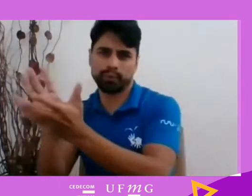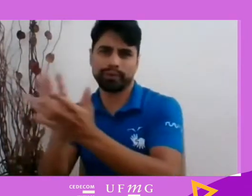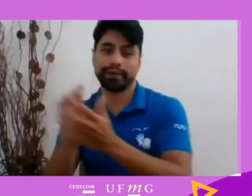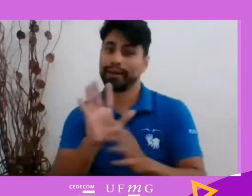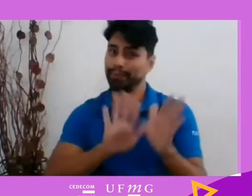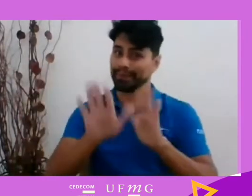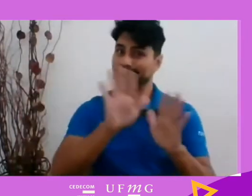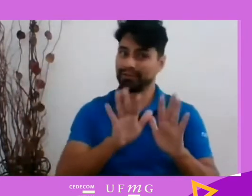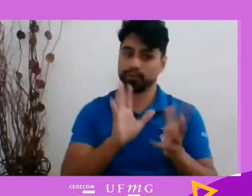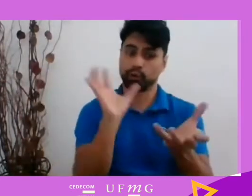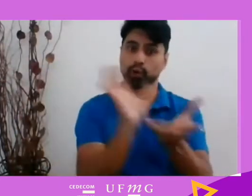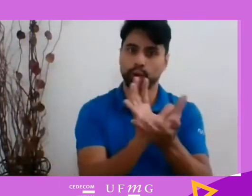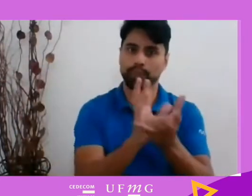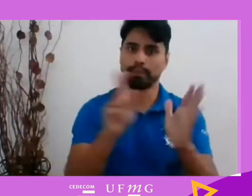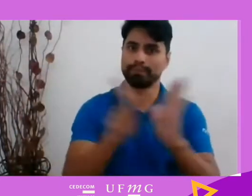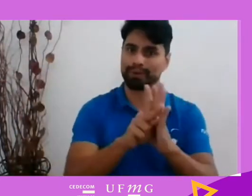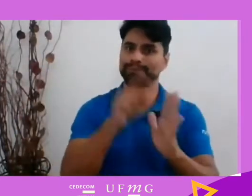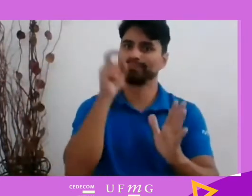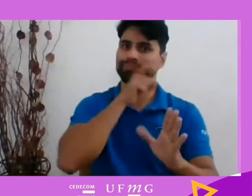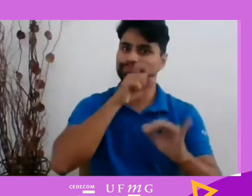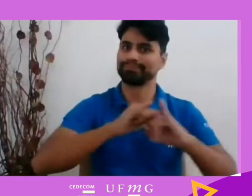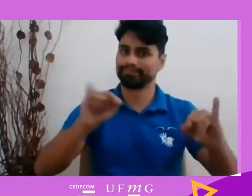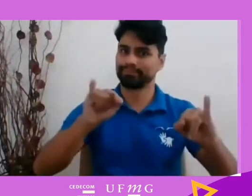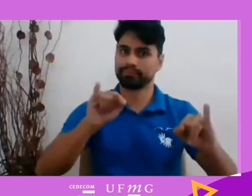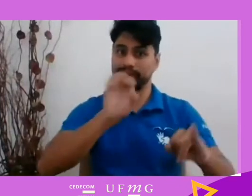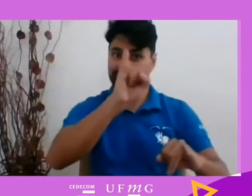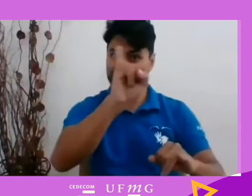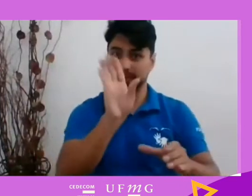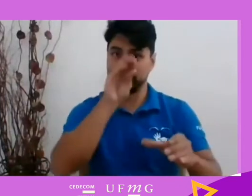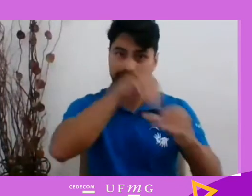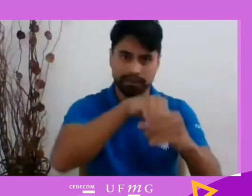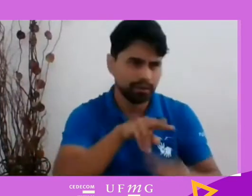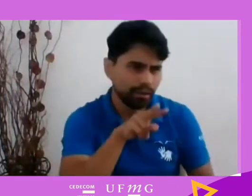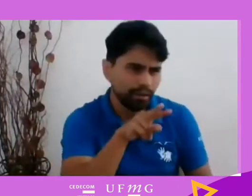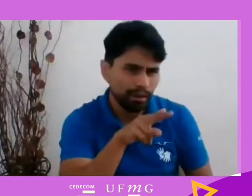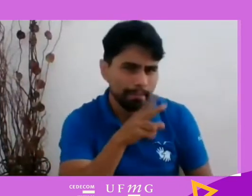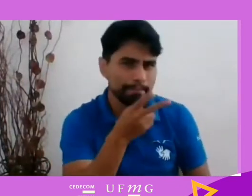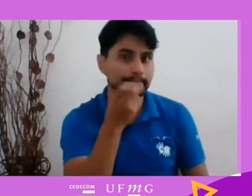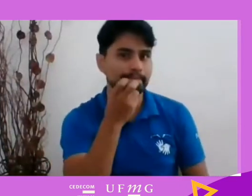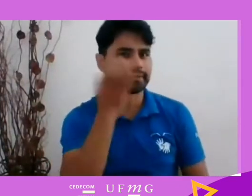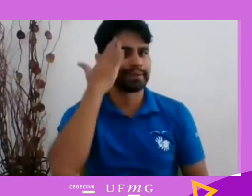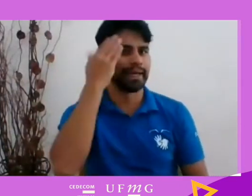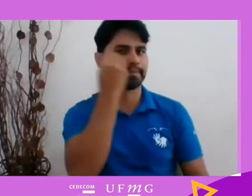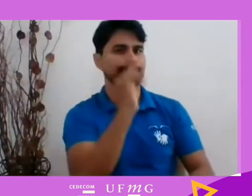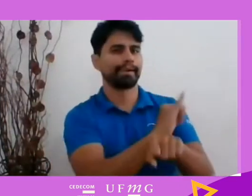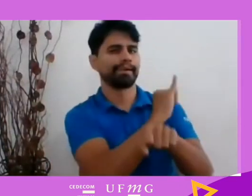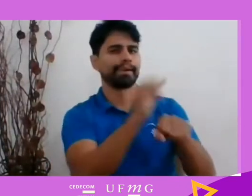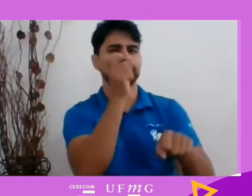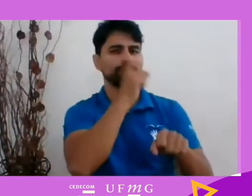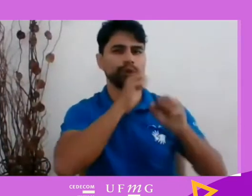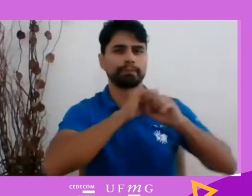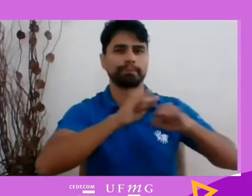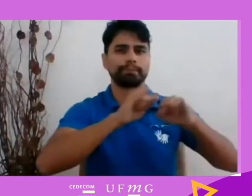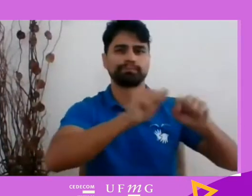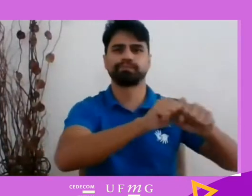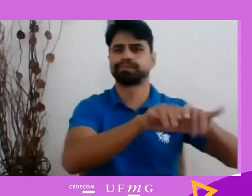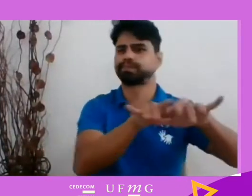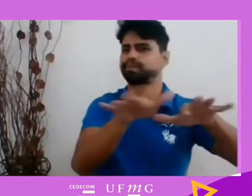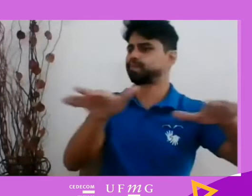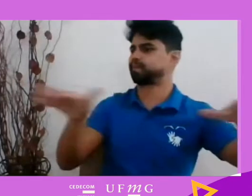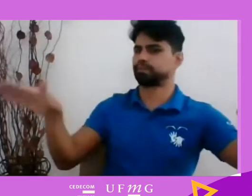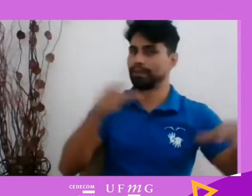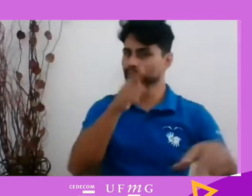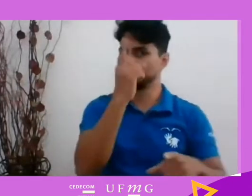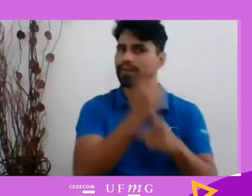como é que essas fake news elas vão se desdobrando cotidianamente. E você vê algumas pessoas compartilhando algumas coisas que você